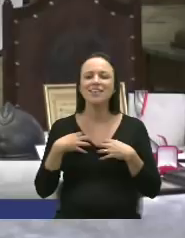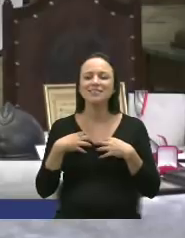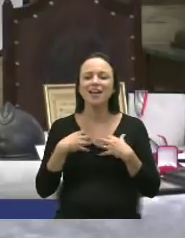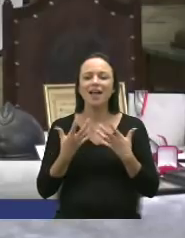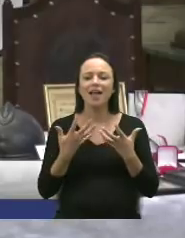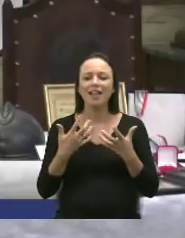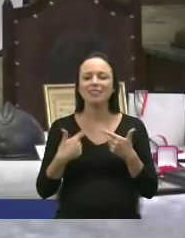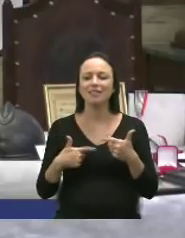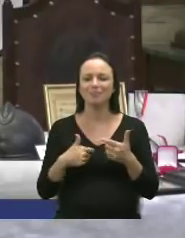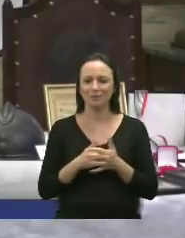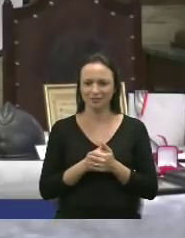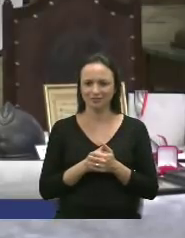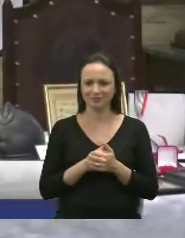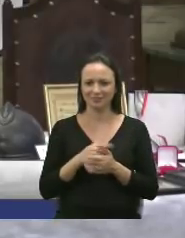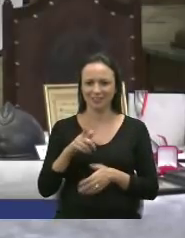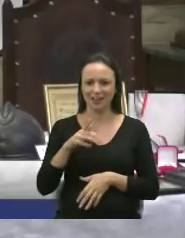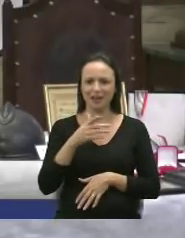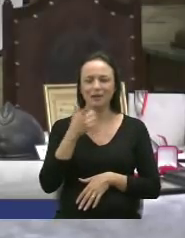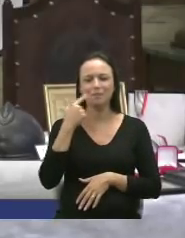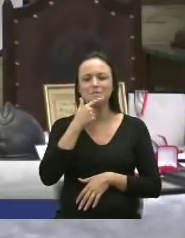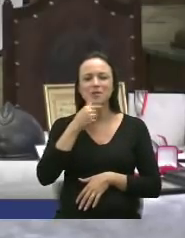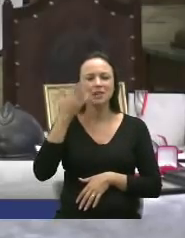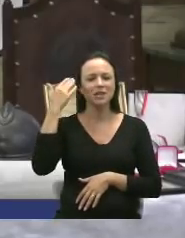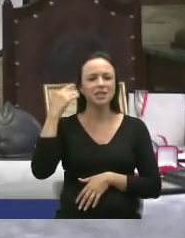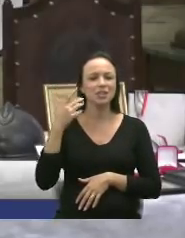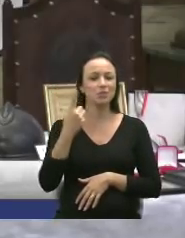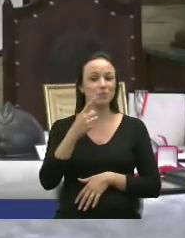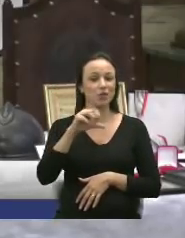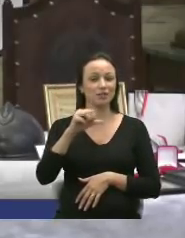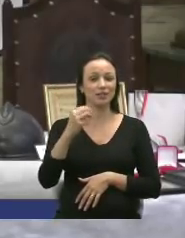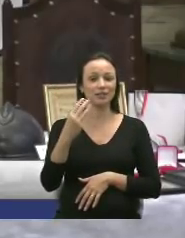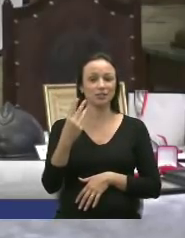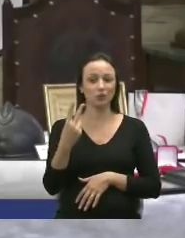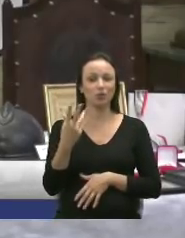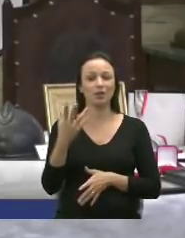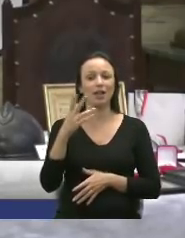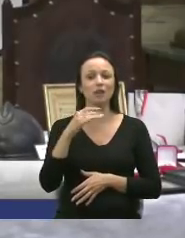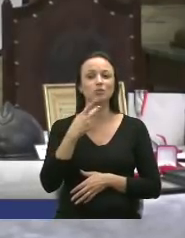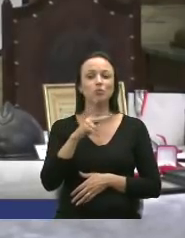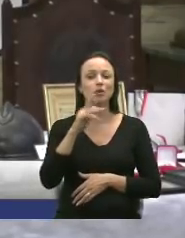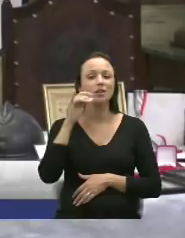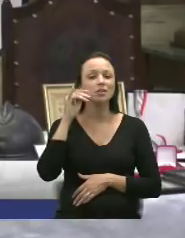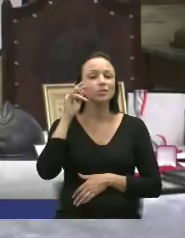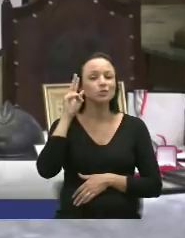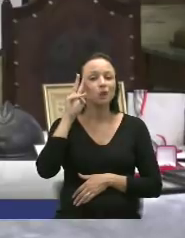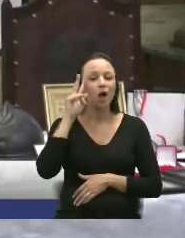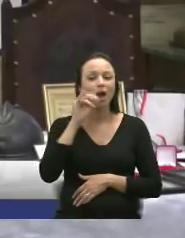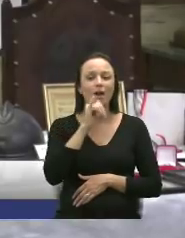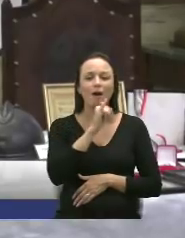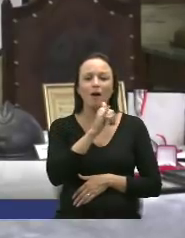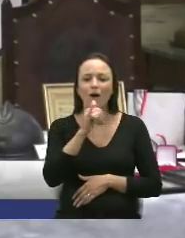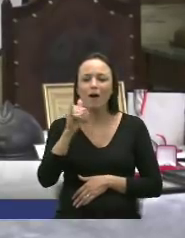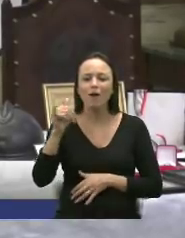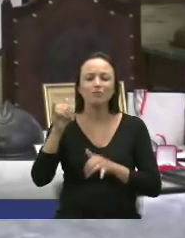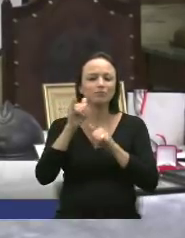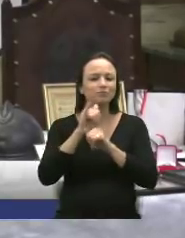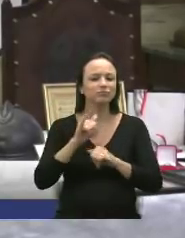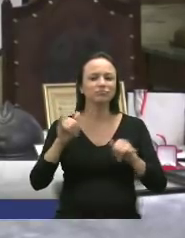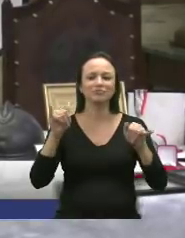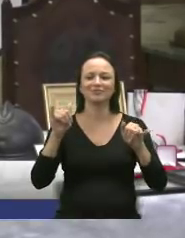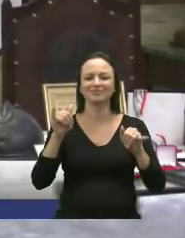Como aqueles meninos de 32 gostariam que suas histórias fossem compartilhadas e contadas. Com